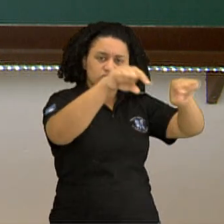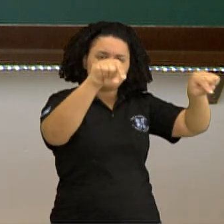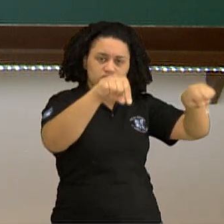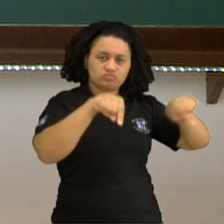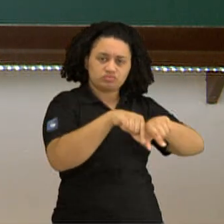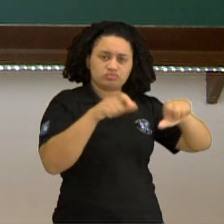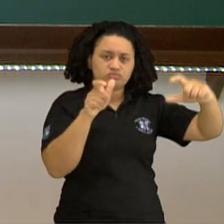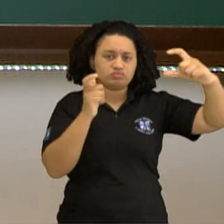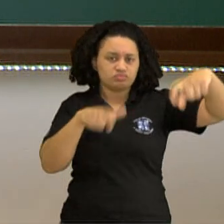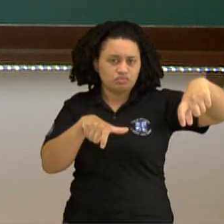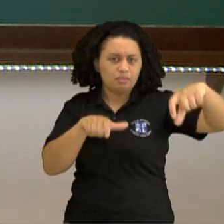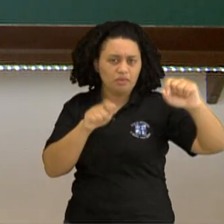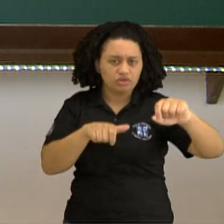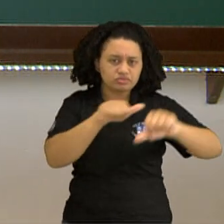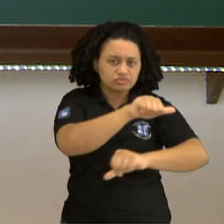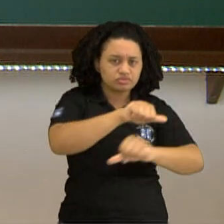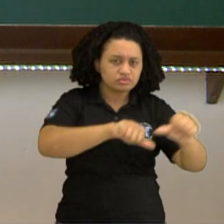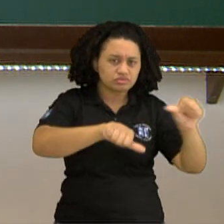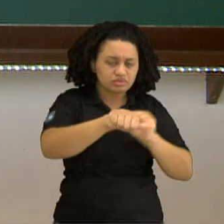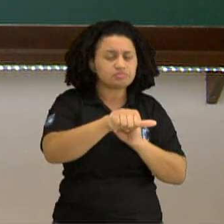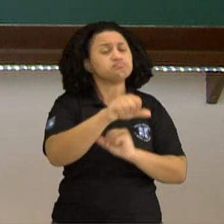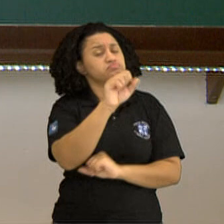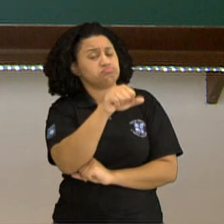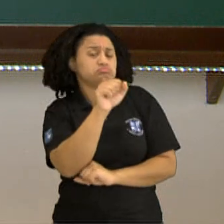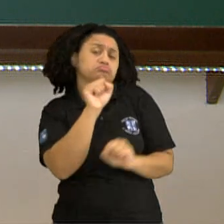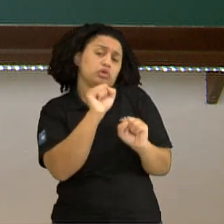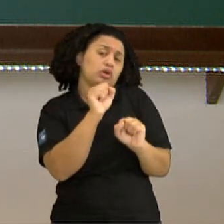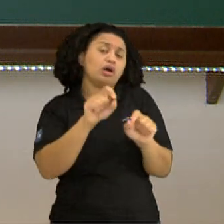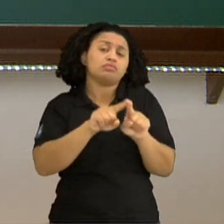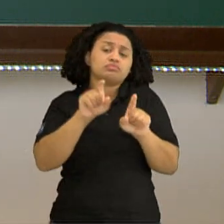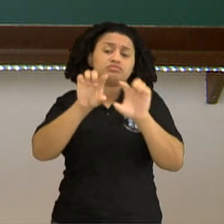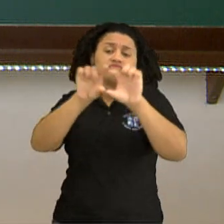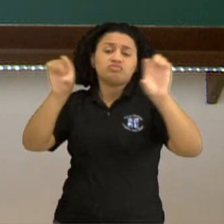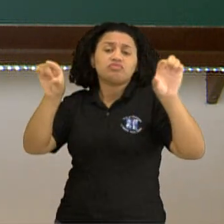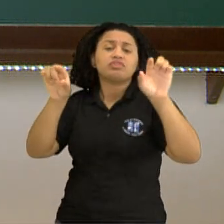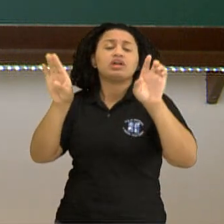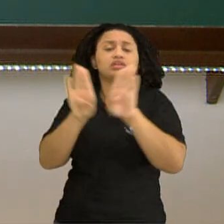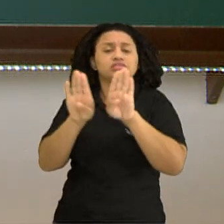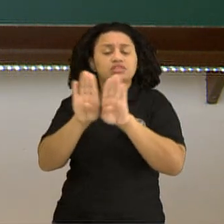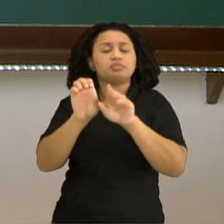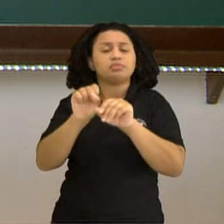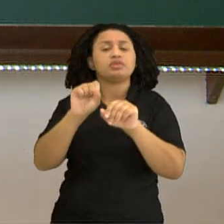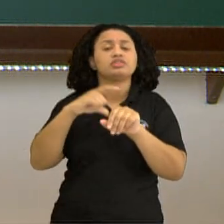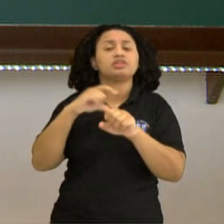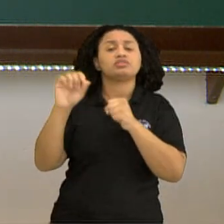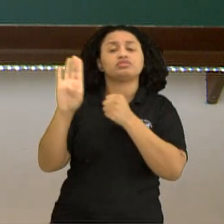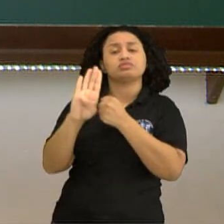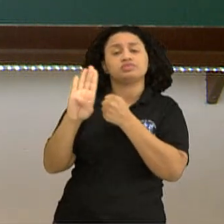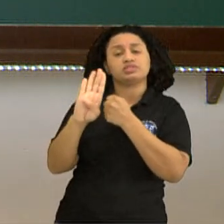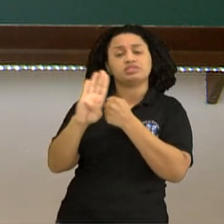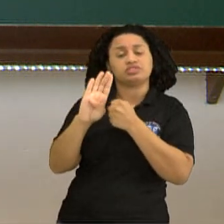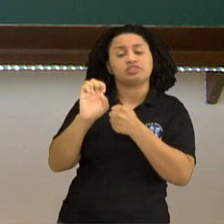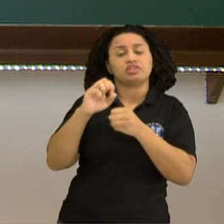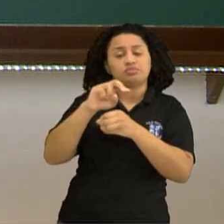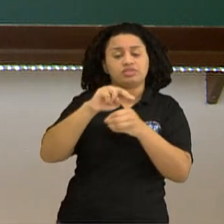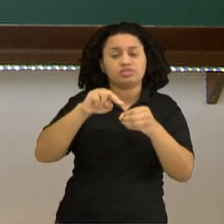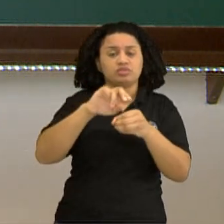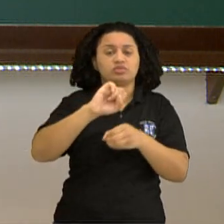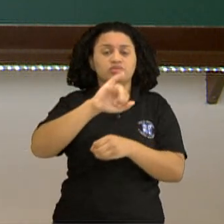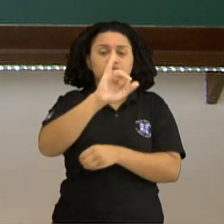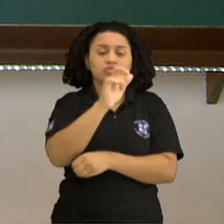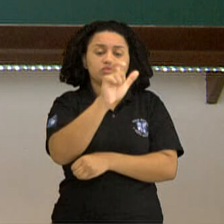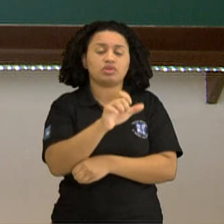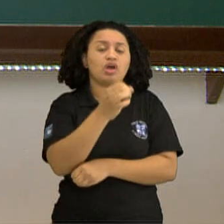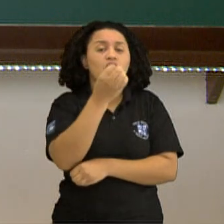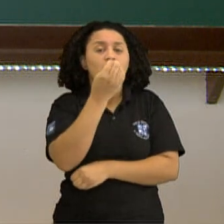Ele pode trocar de posição. Aqui na oração também, eu posso ter um substantivo que é núcleo do sujeito ou um substantivo que